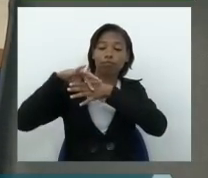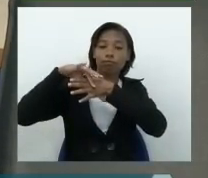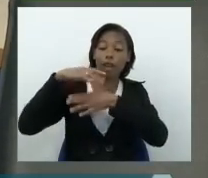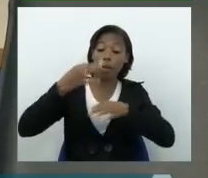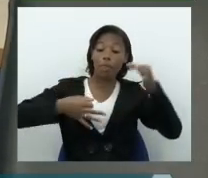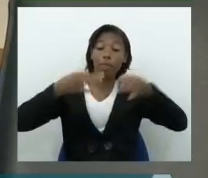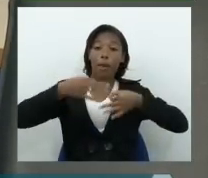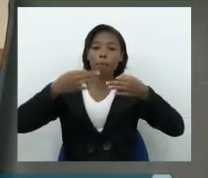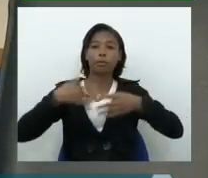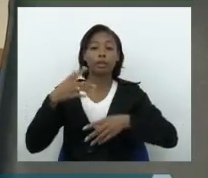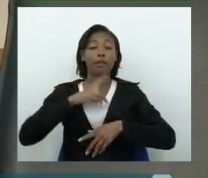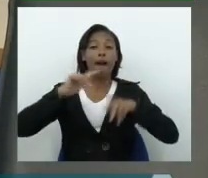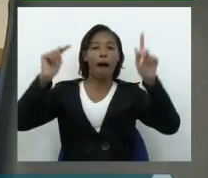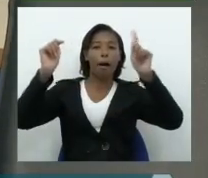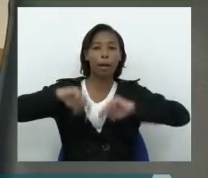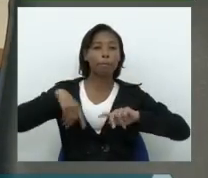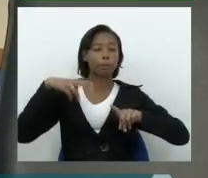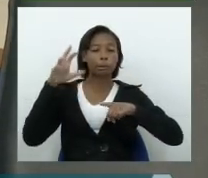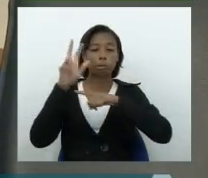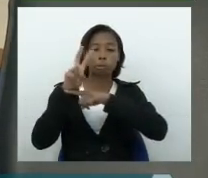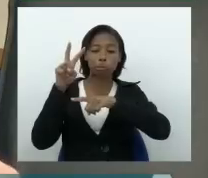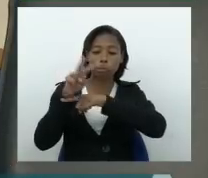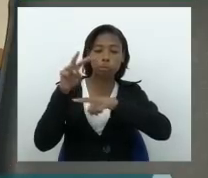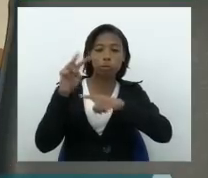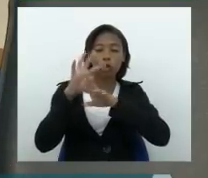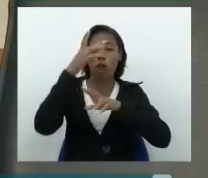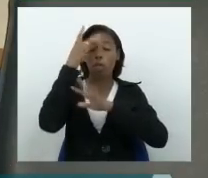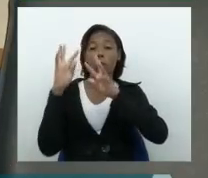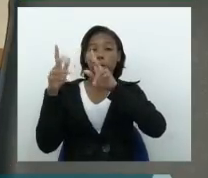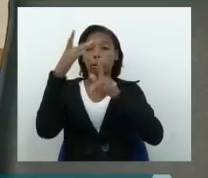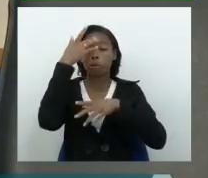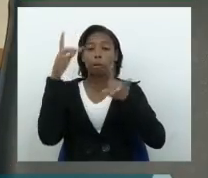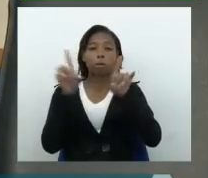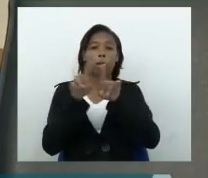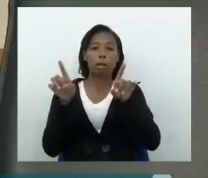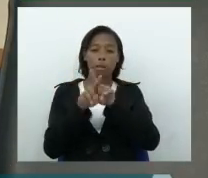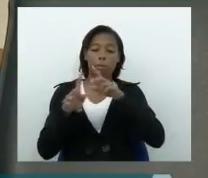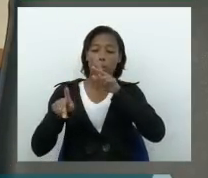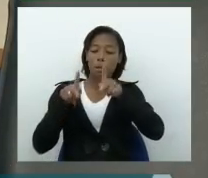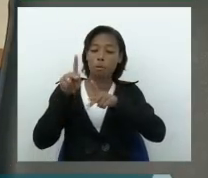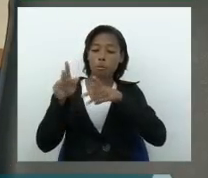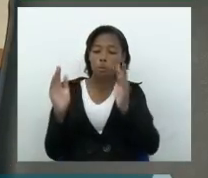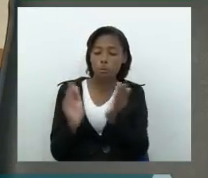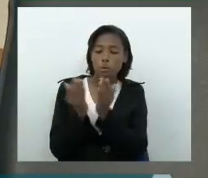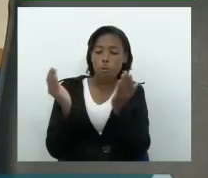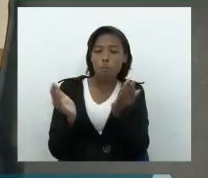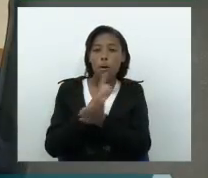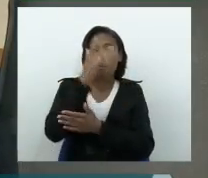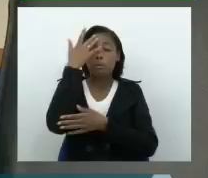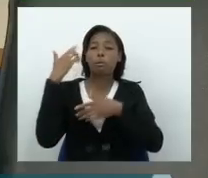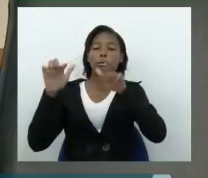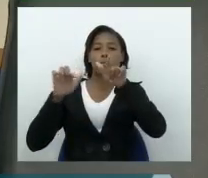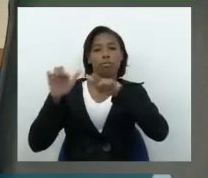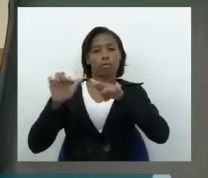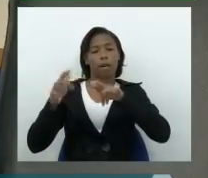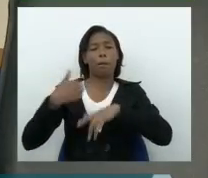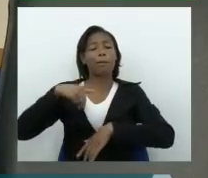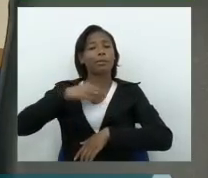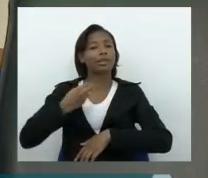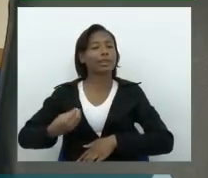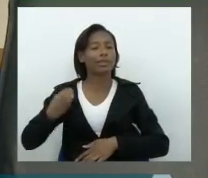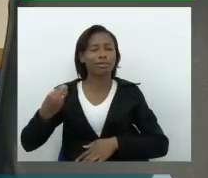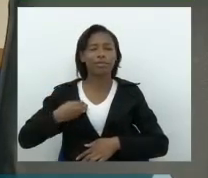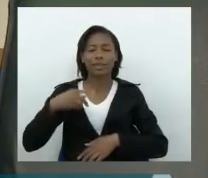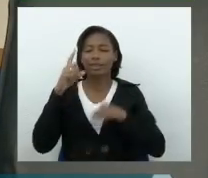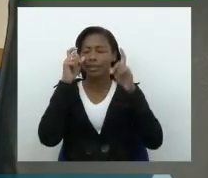político capaz de defender intransigentemente os povos pobres e os trabalhadores. Nós vivemos um momento